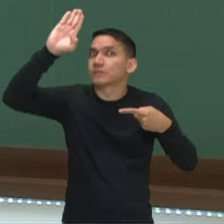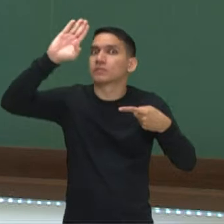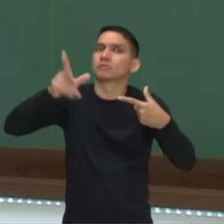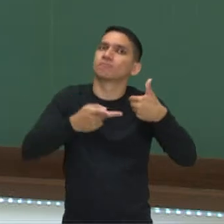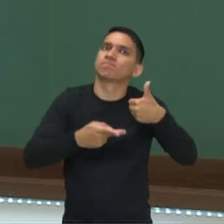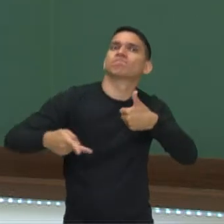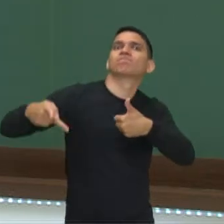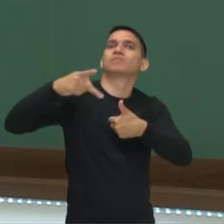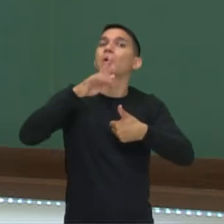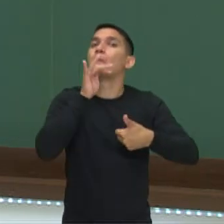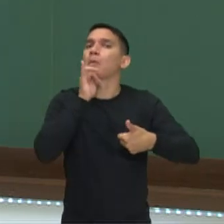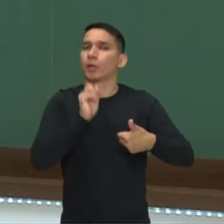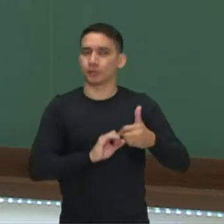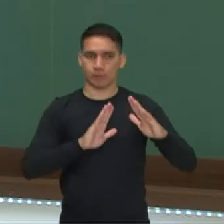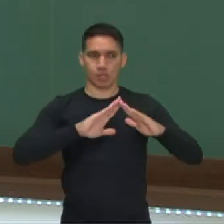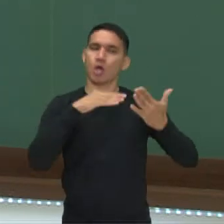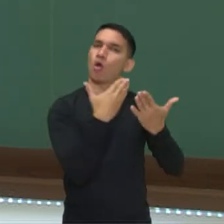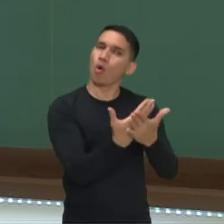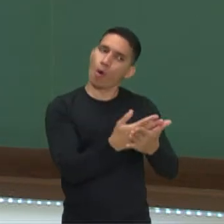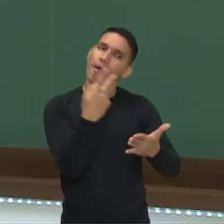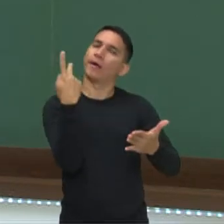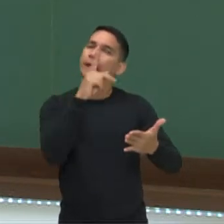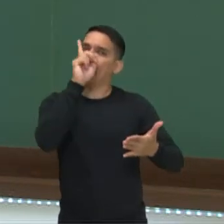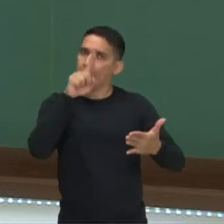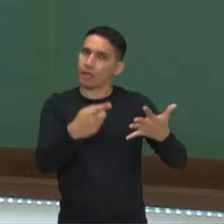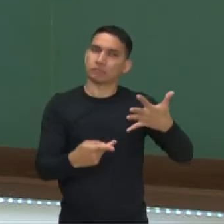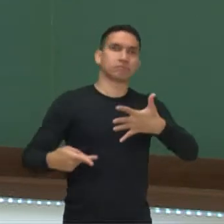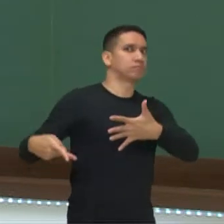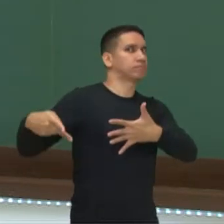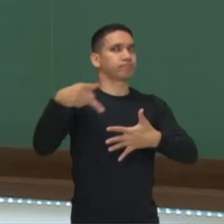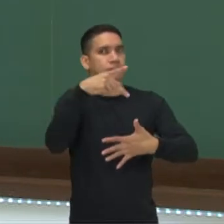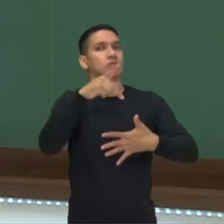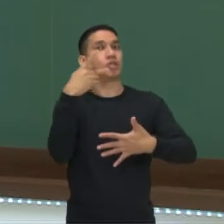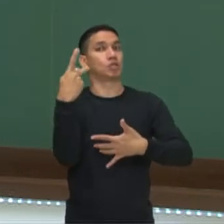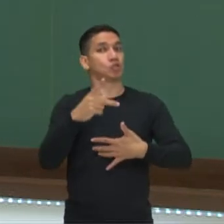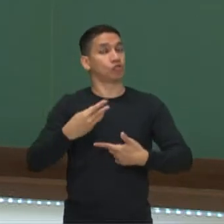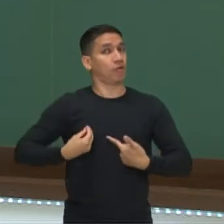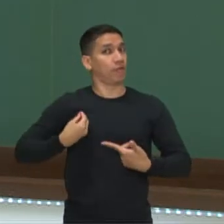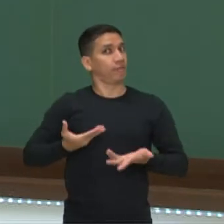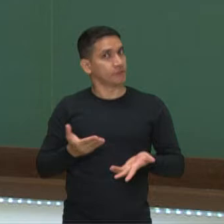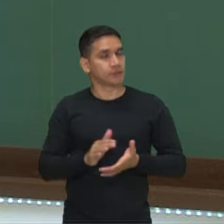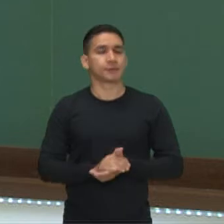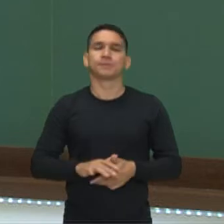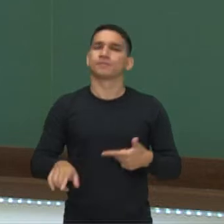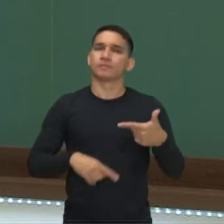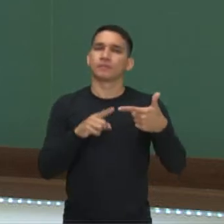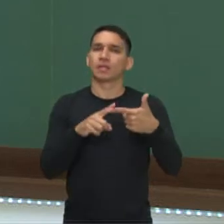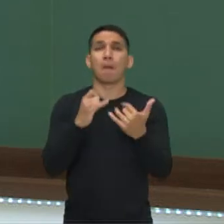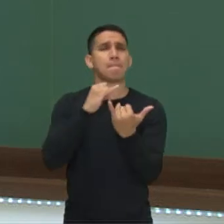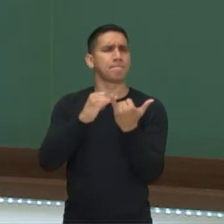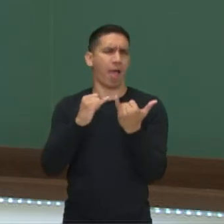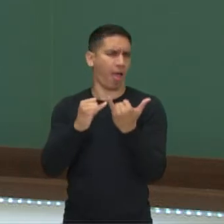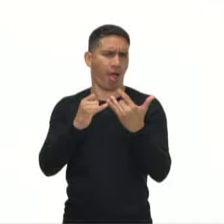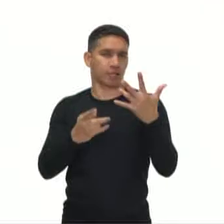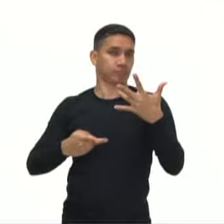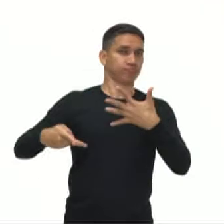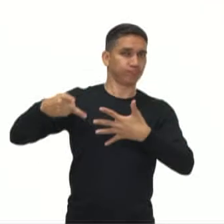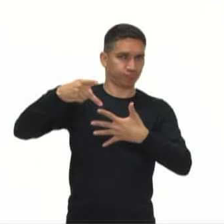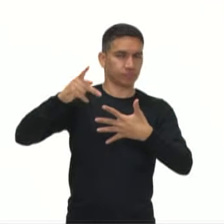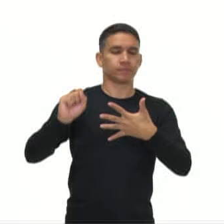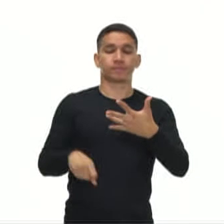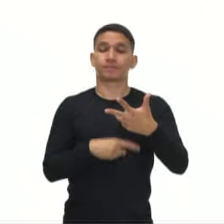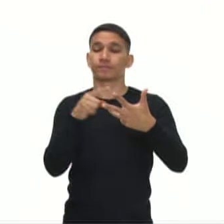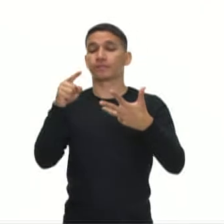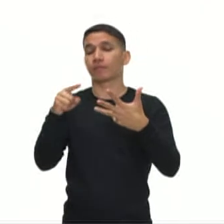à escola, por exemplo, né? Uma tarefa de grande prioridade na sua vida, ali na sua rotina. A de média prioridade e a de